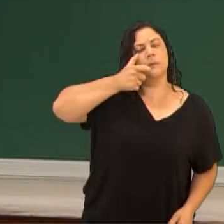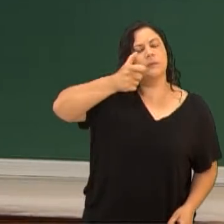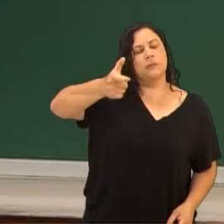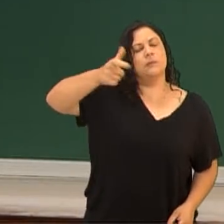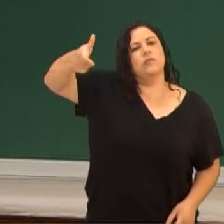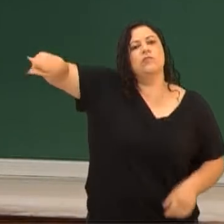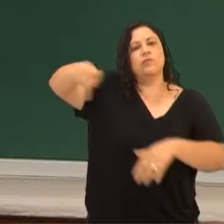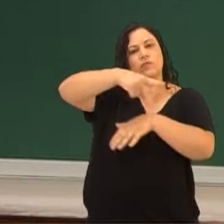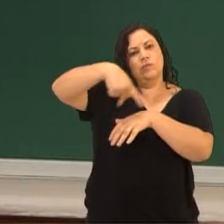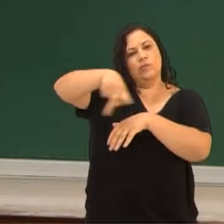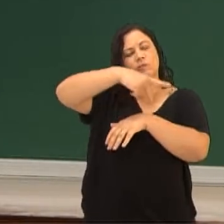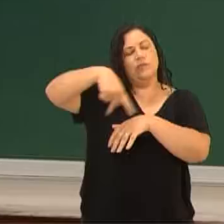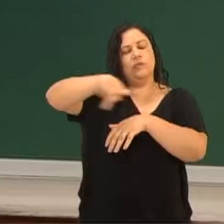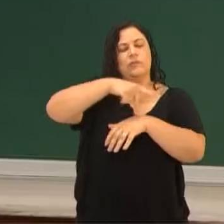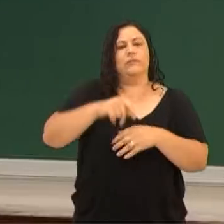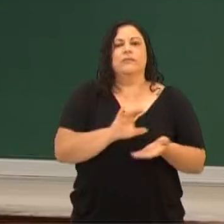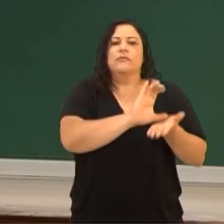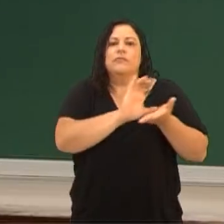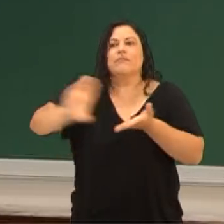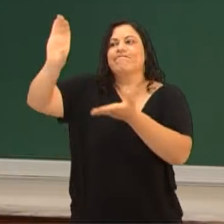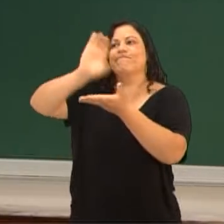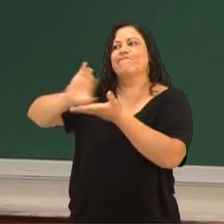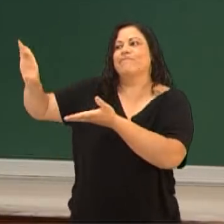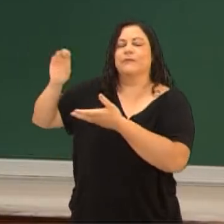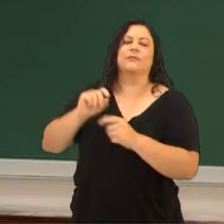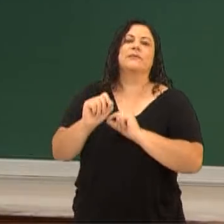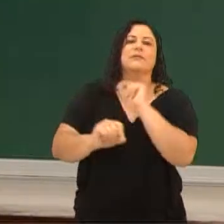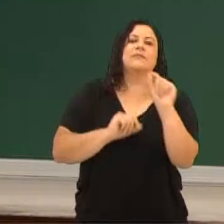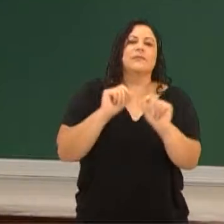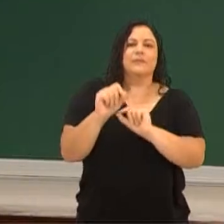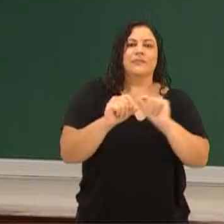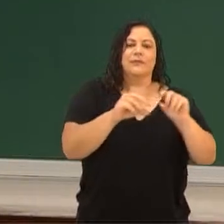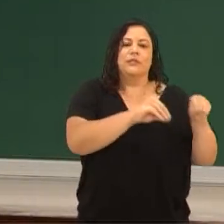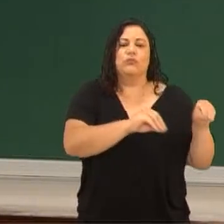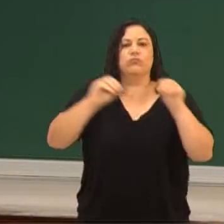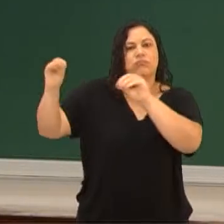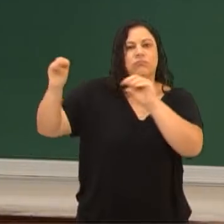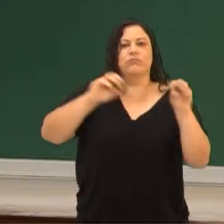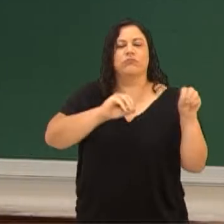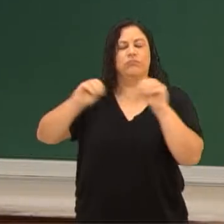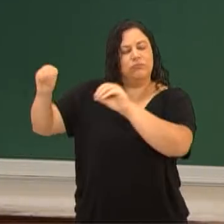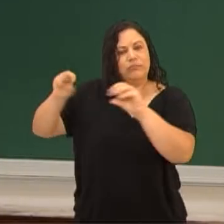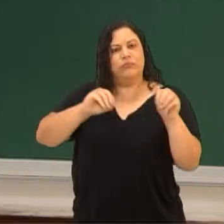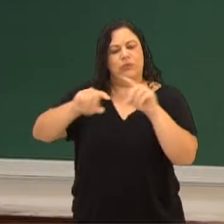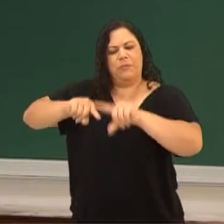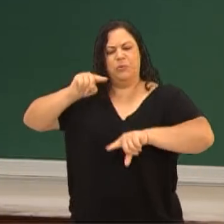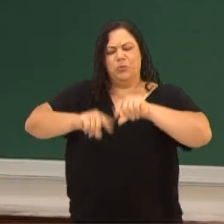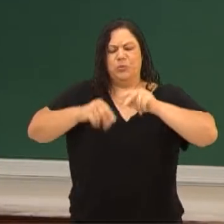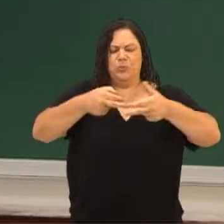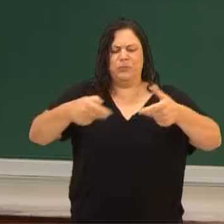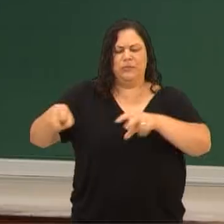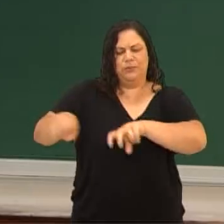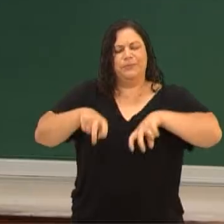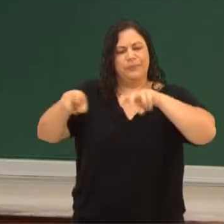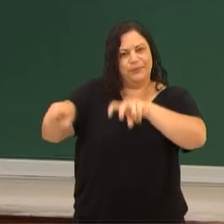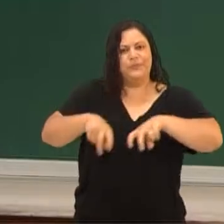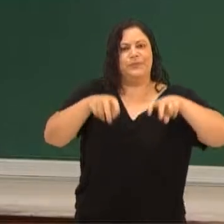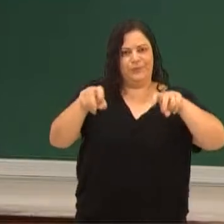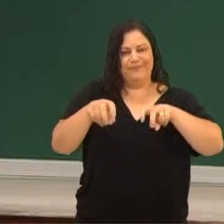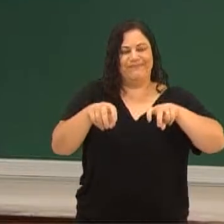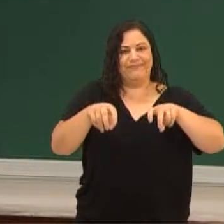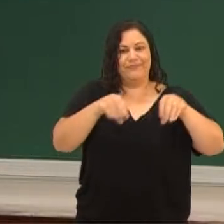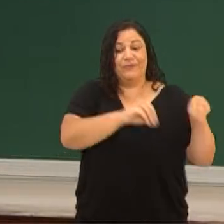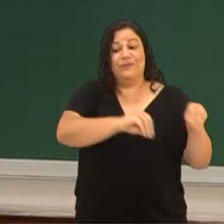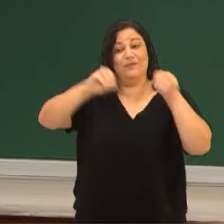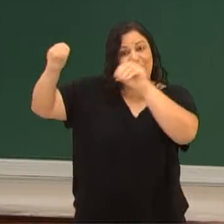aí, ó, o cacau, a borracha, amendoim, café, tabaco, algodão, então uma diversidade de produtos agrícolas que são